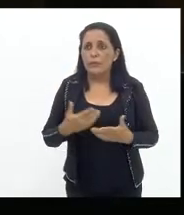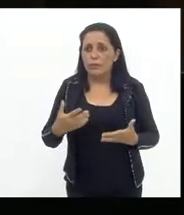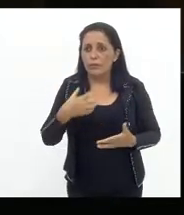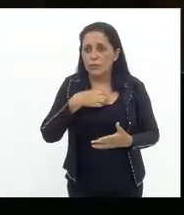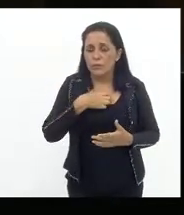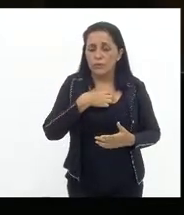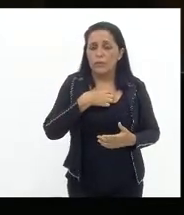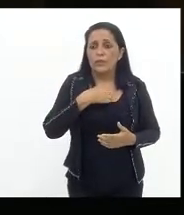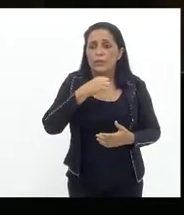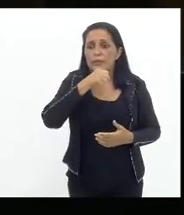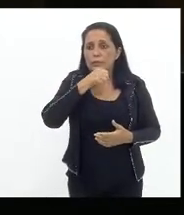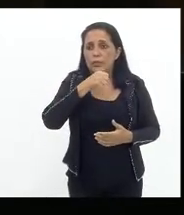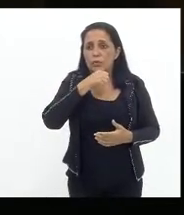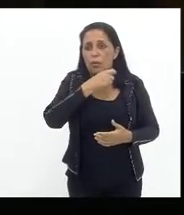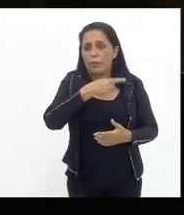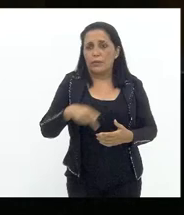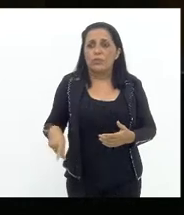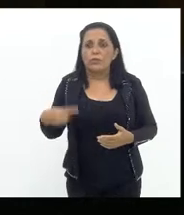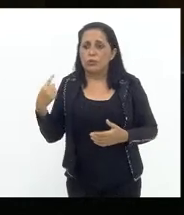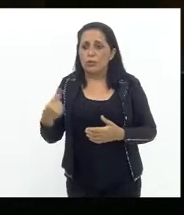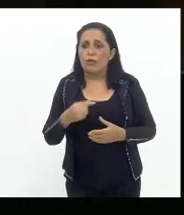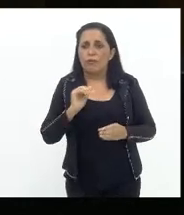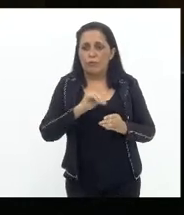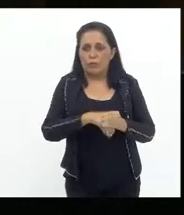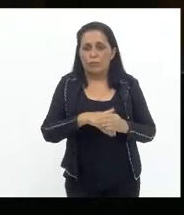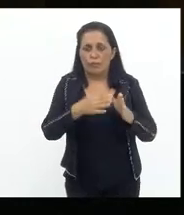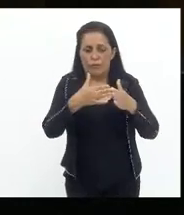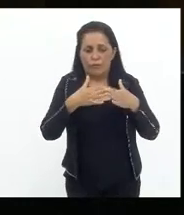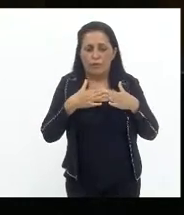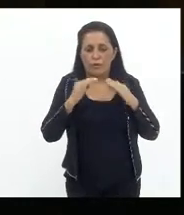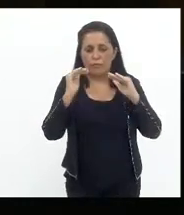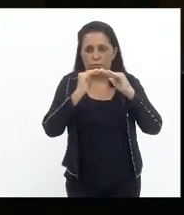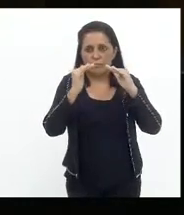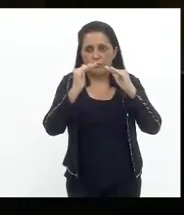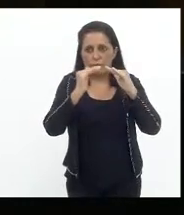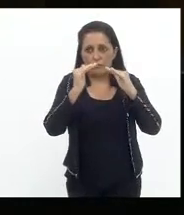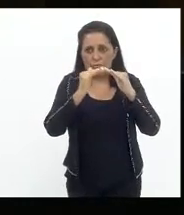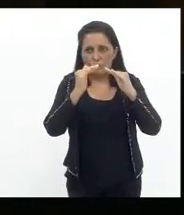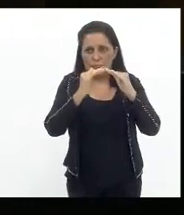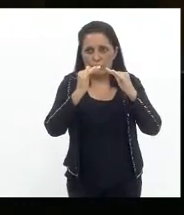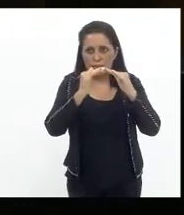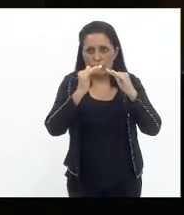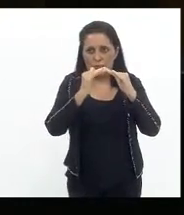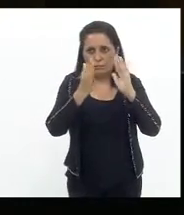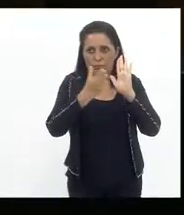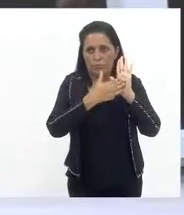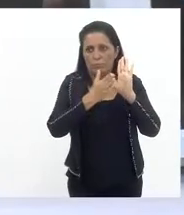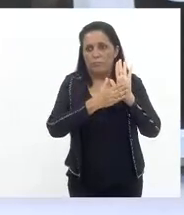presidente, que nós votamos favorável ao projeto do deputado Salema.